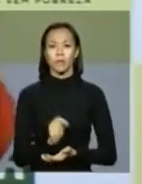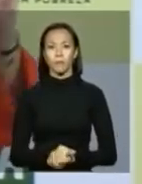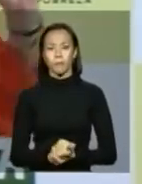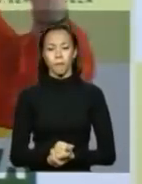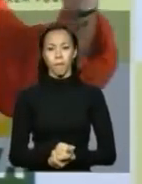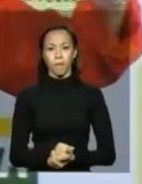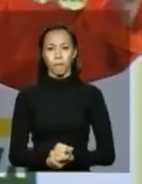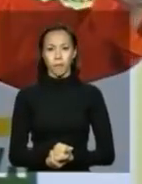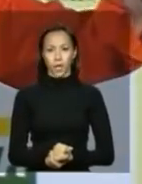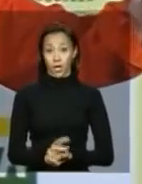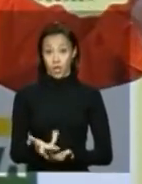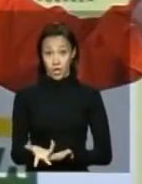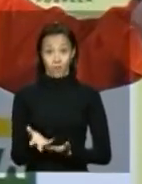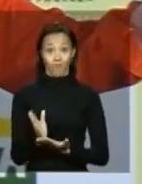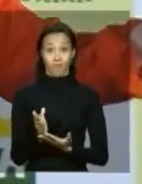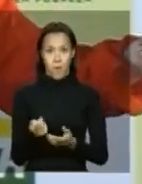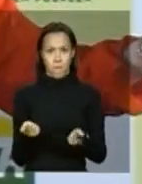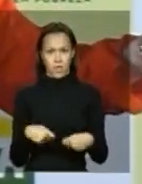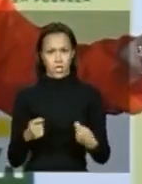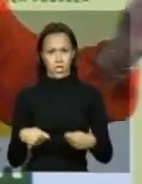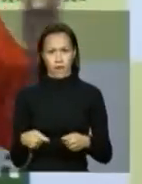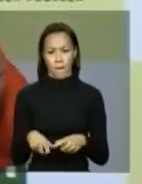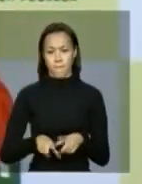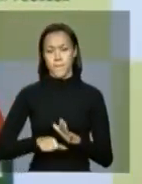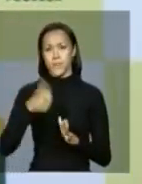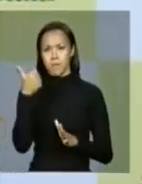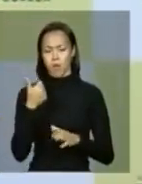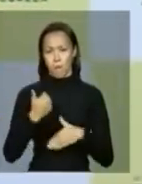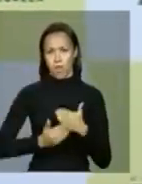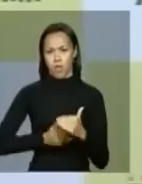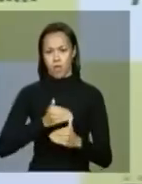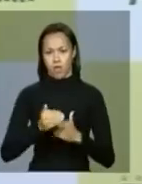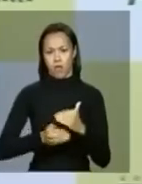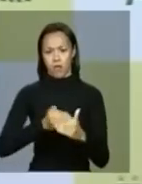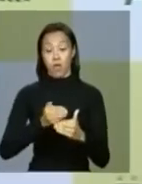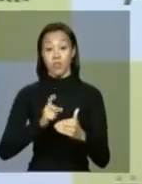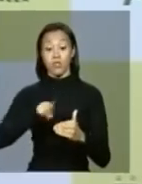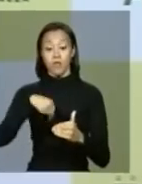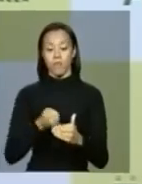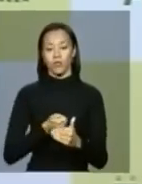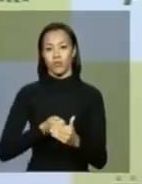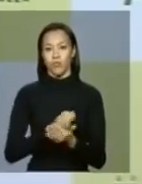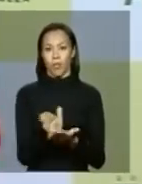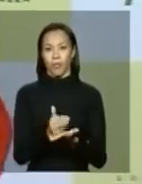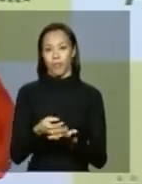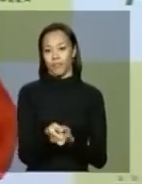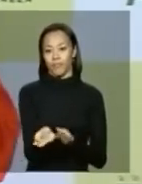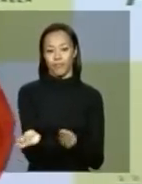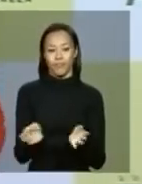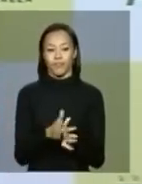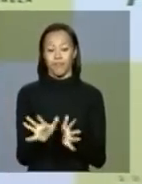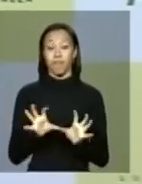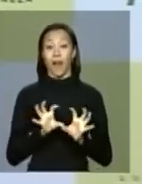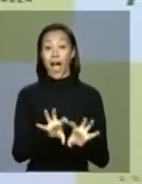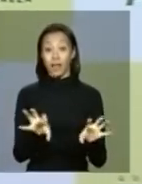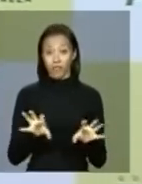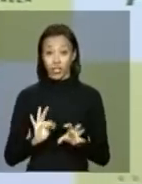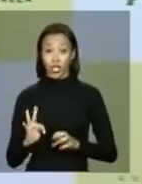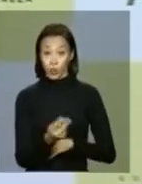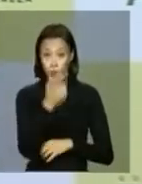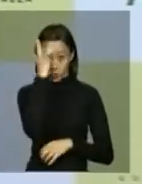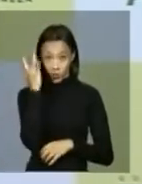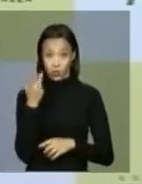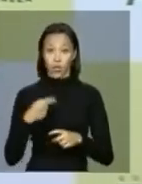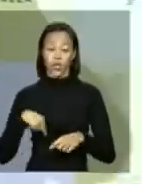que o bolo precisava crescer primeiro para ser distribuído depois. Agora, nós, à